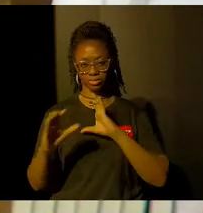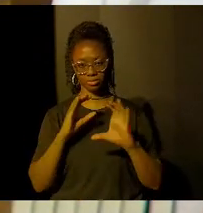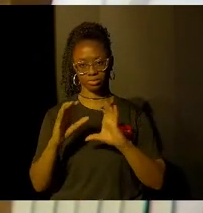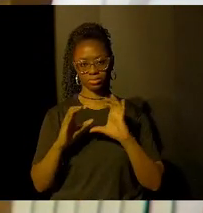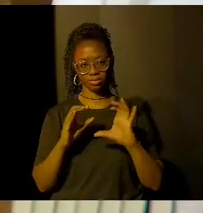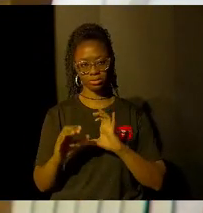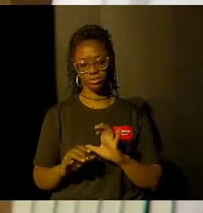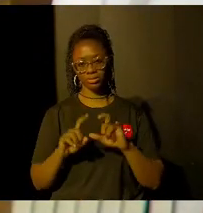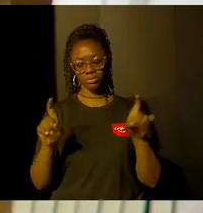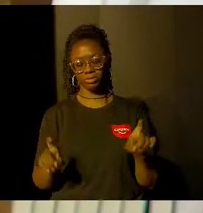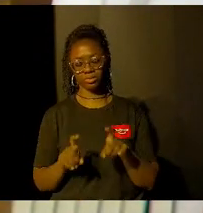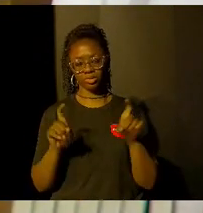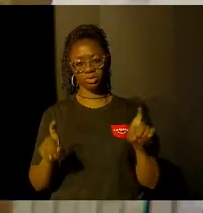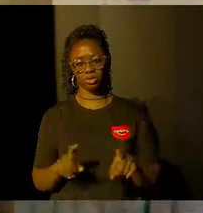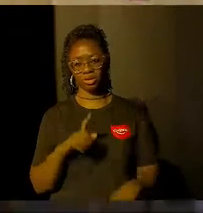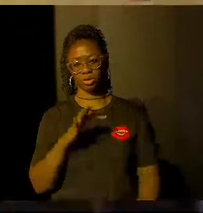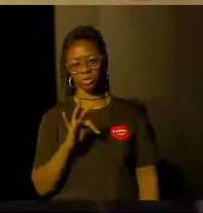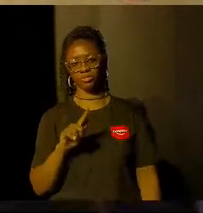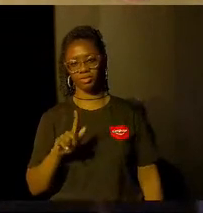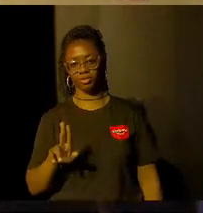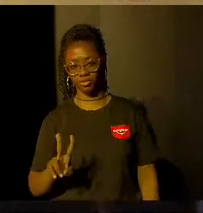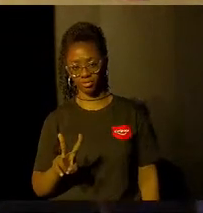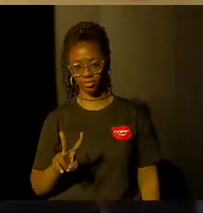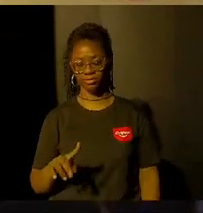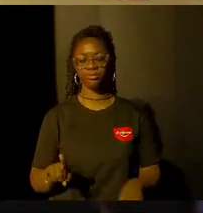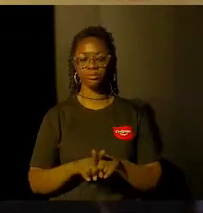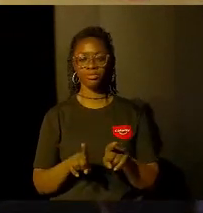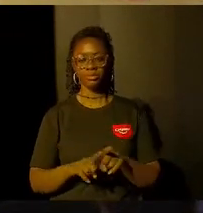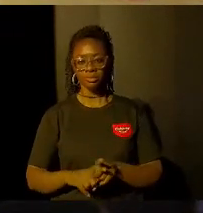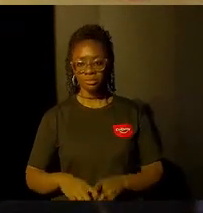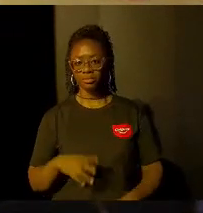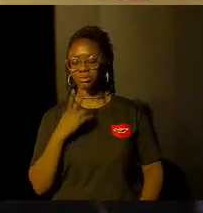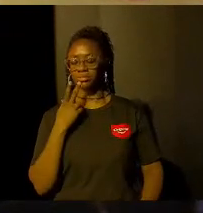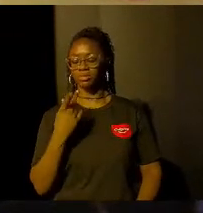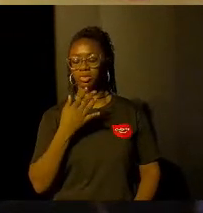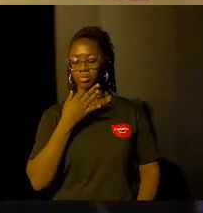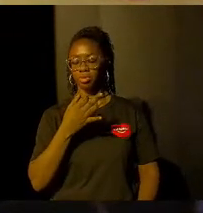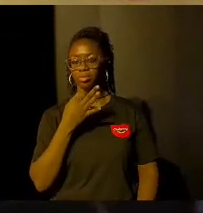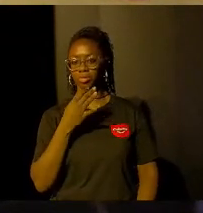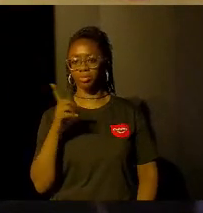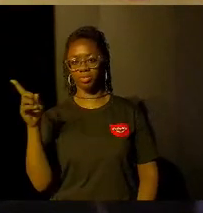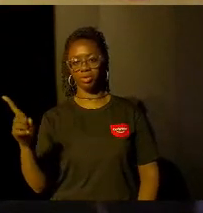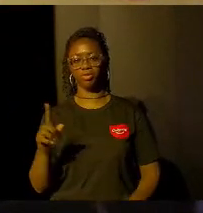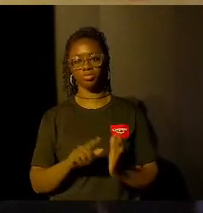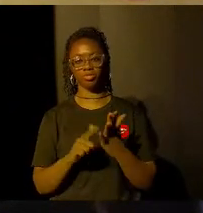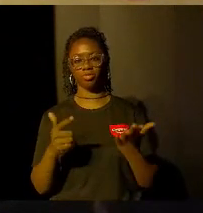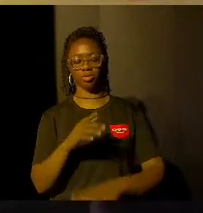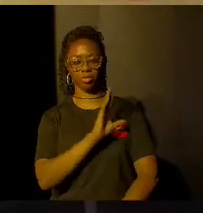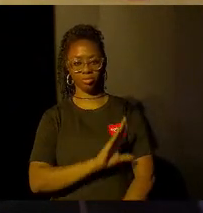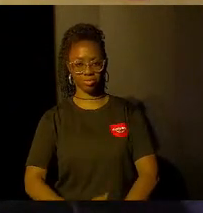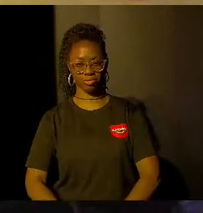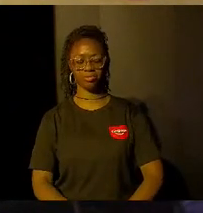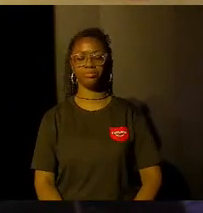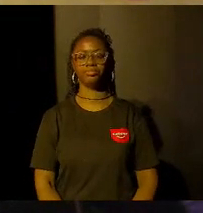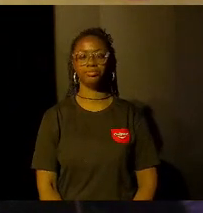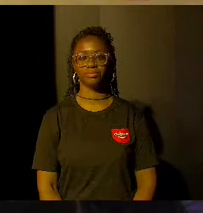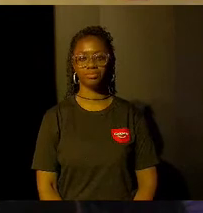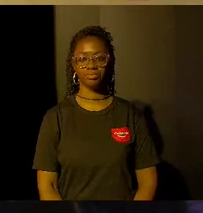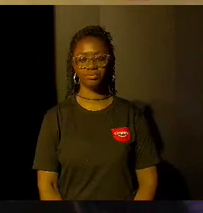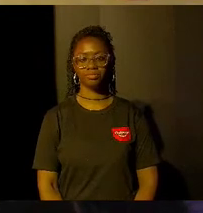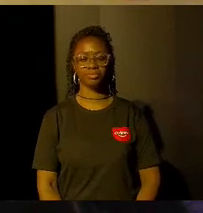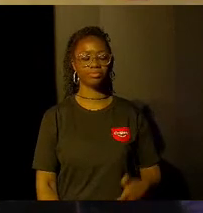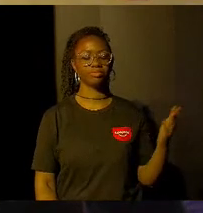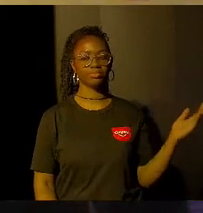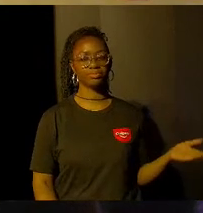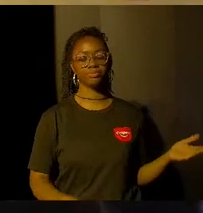digital da Fundação Getúlio Vargas também é comentarista no Jornal da Cultura e temos aqui